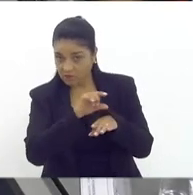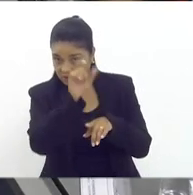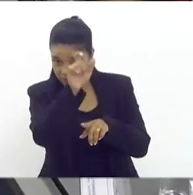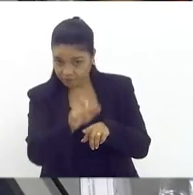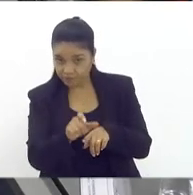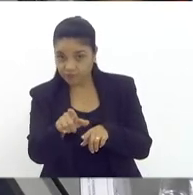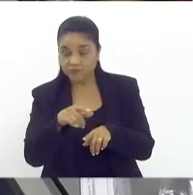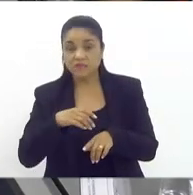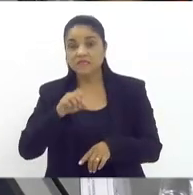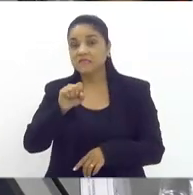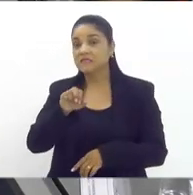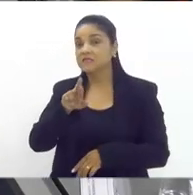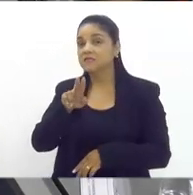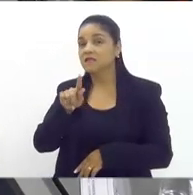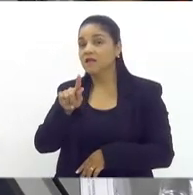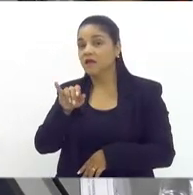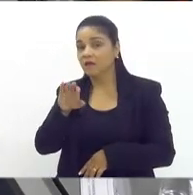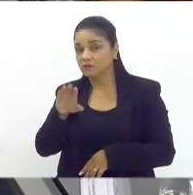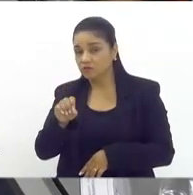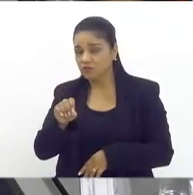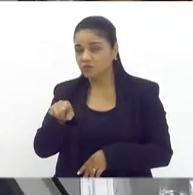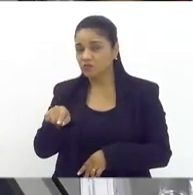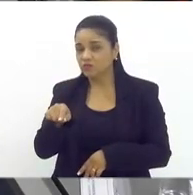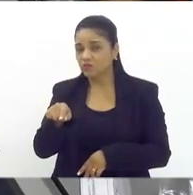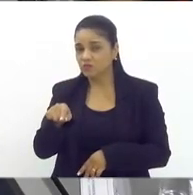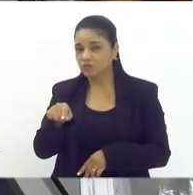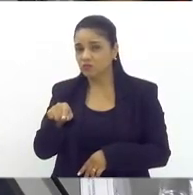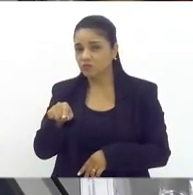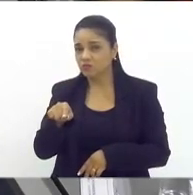de Campos é um dono de fundo de